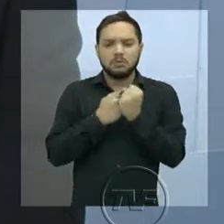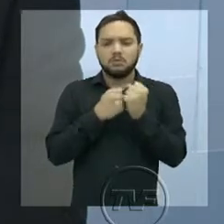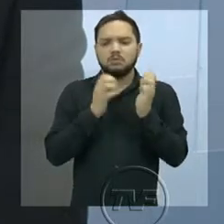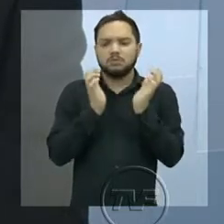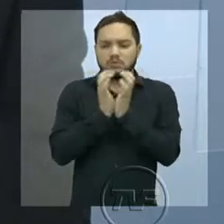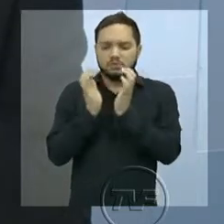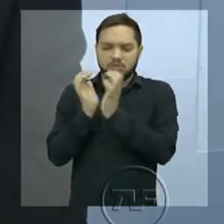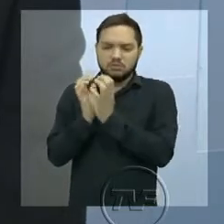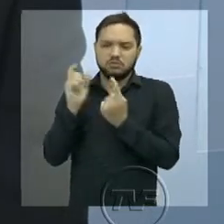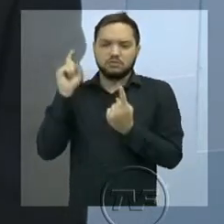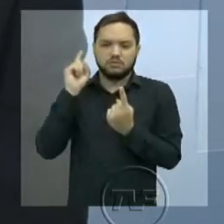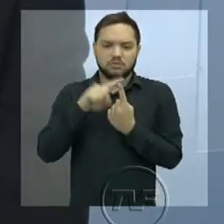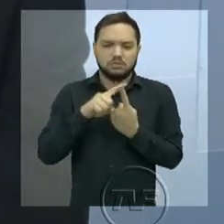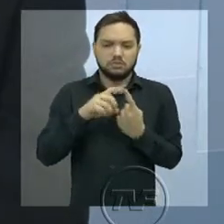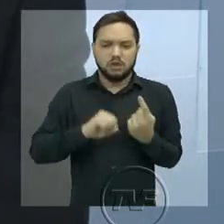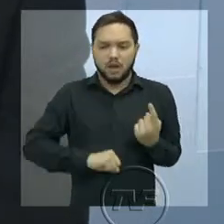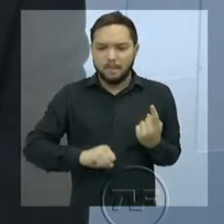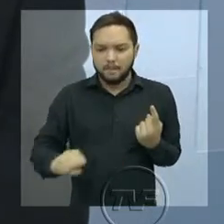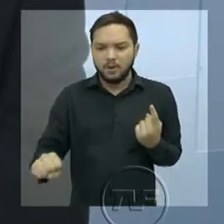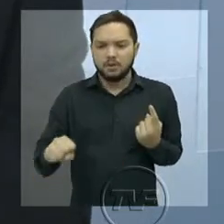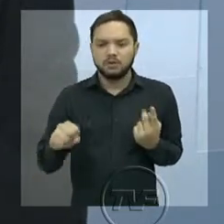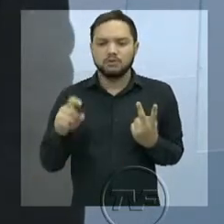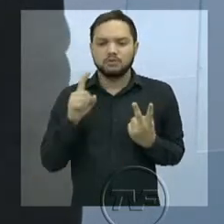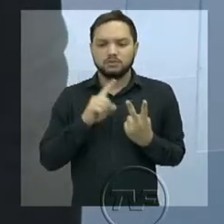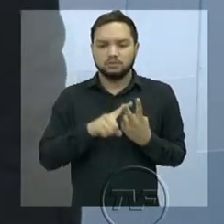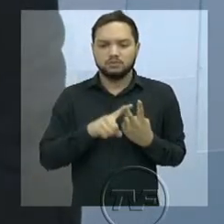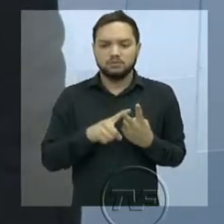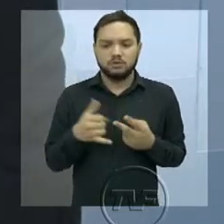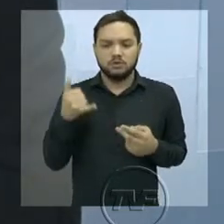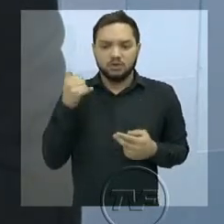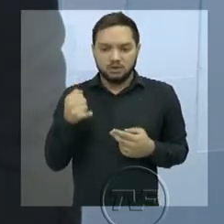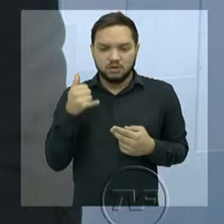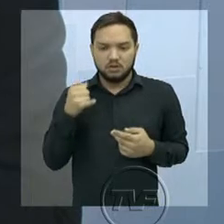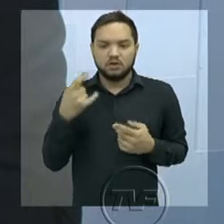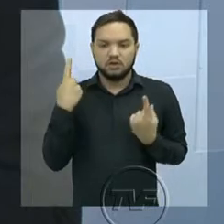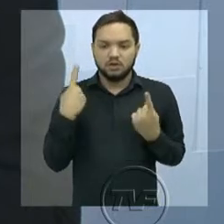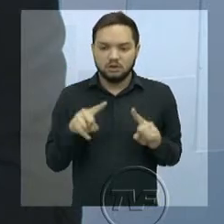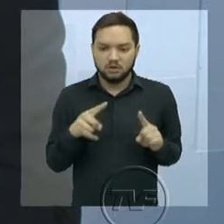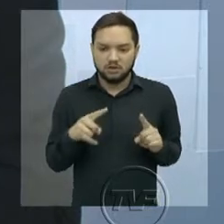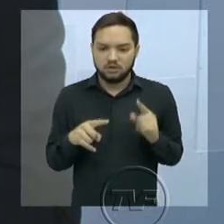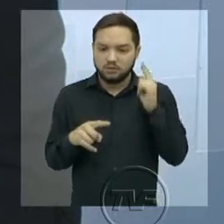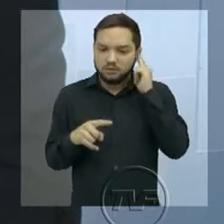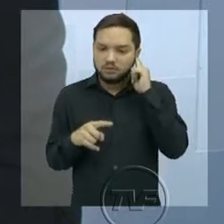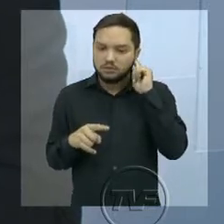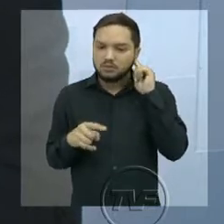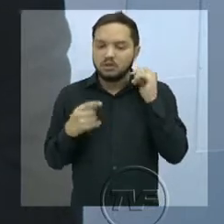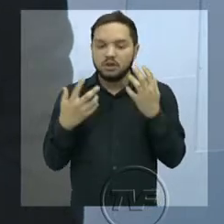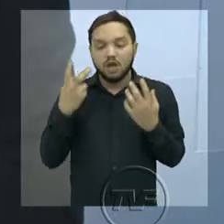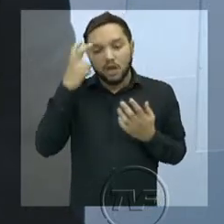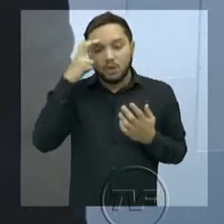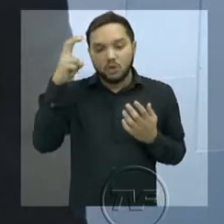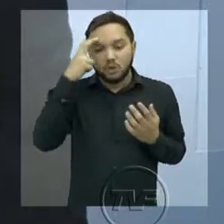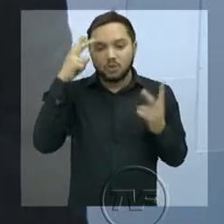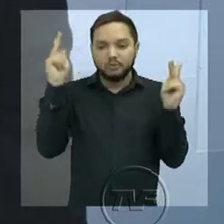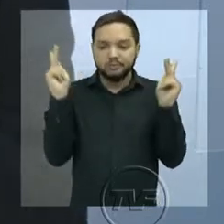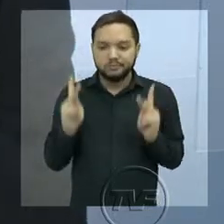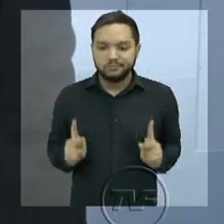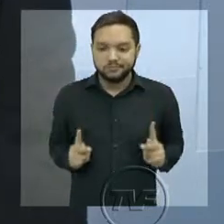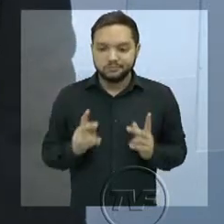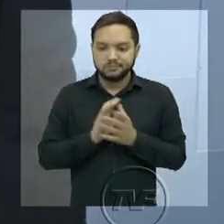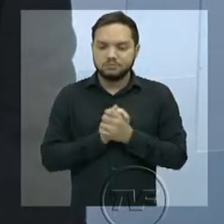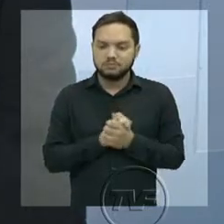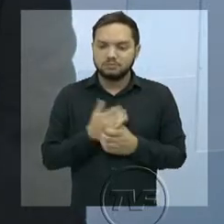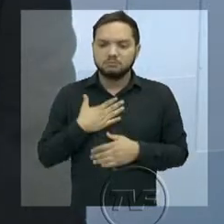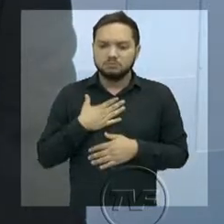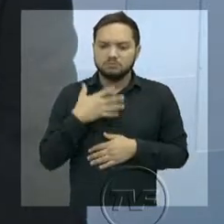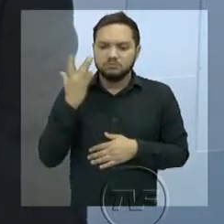né? A questão do aborto, a questão do armamento, que ele é contra, que ele é a favor de uma cultura de paz. Quer dizer, me chama a